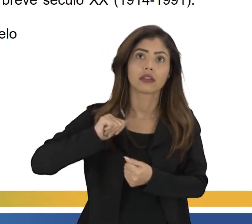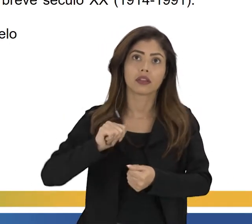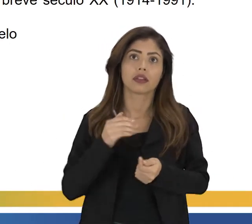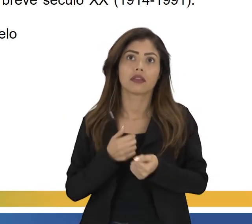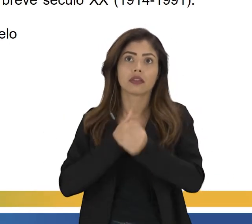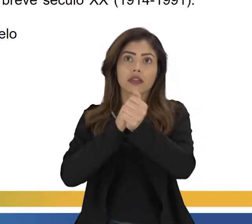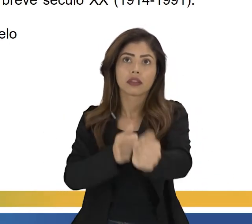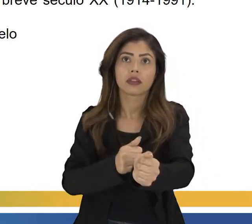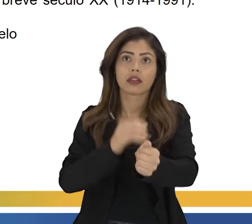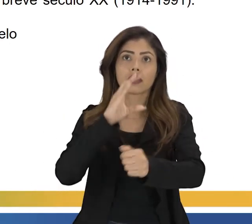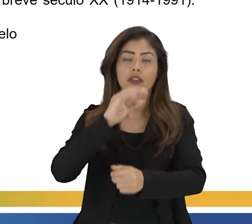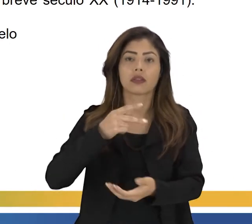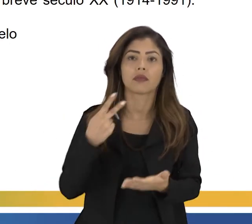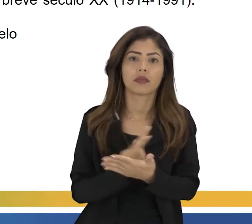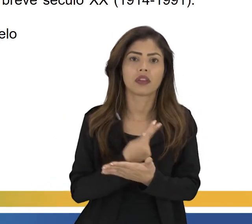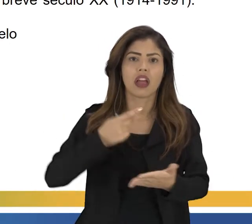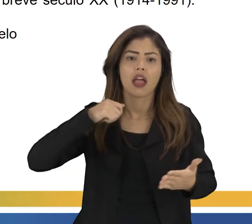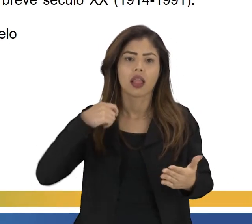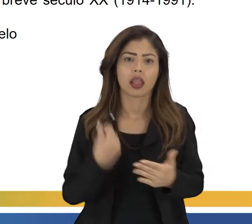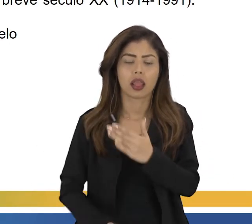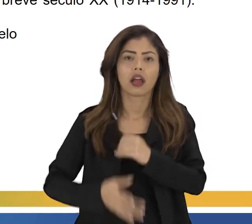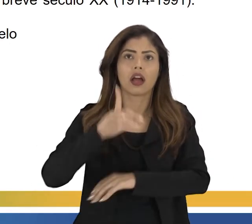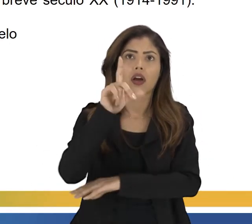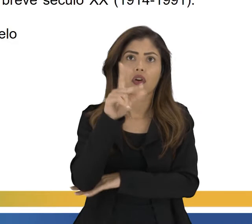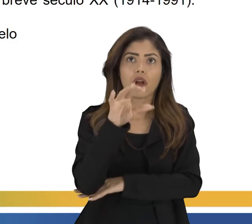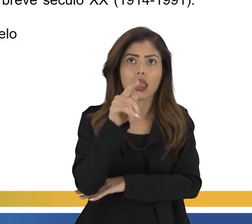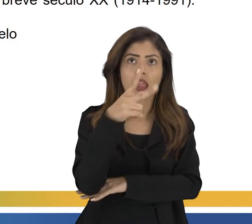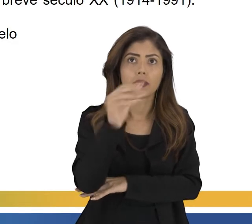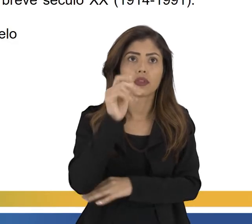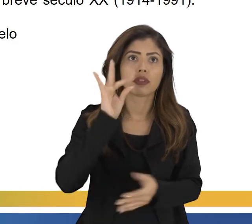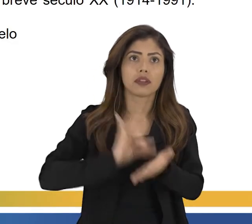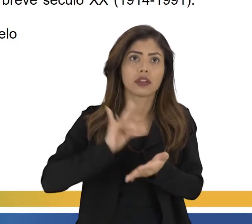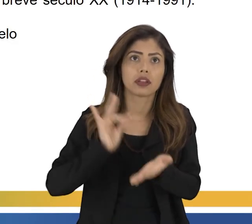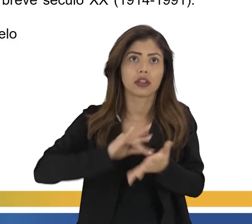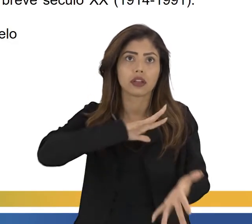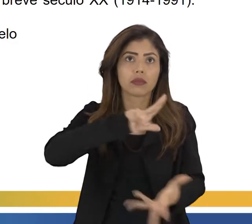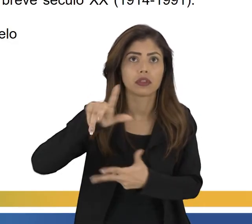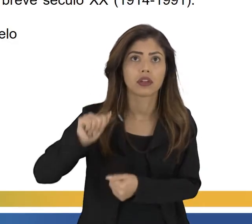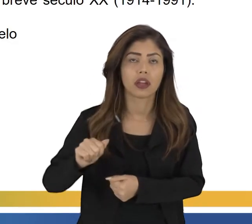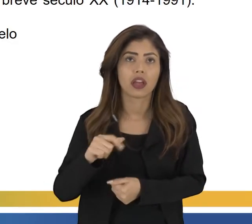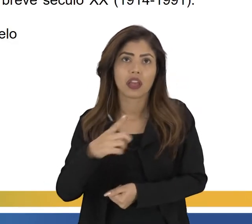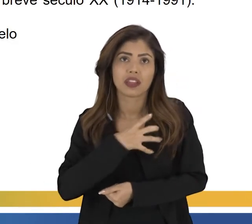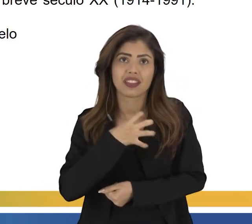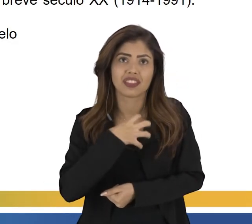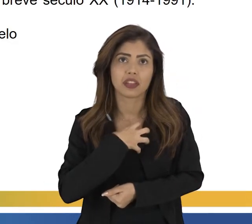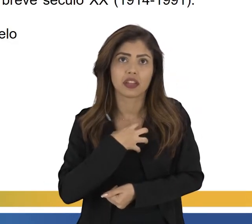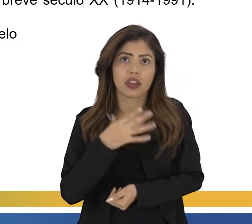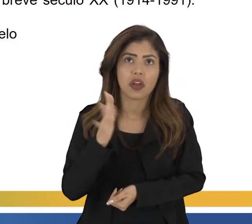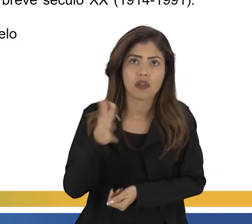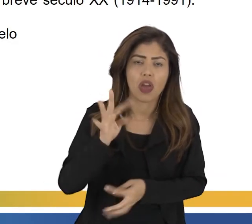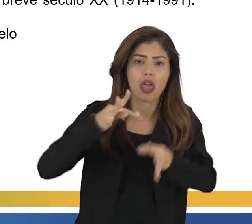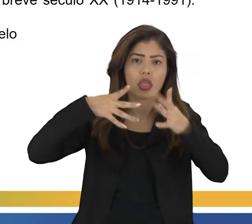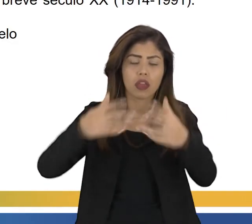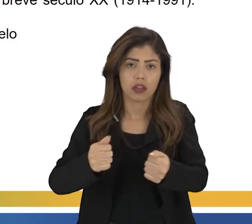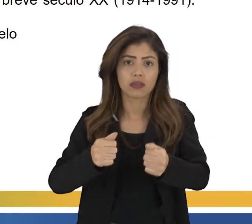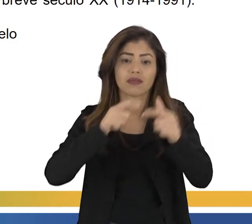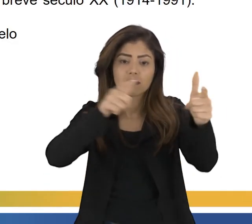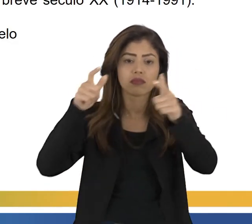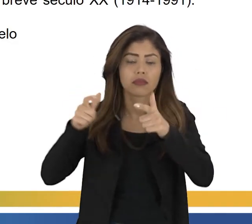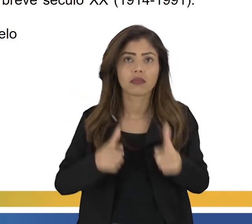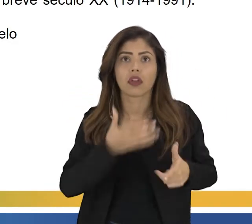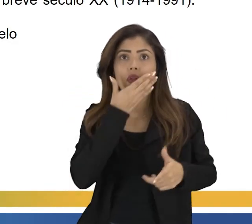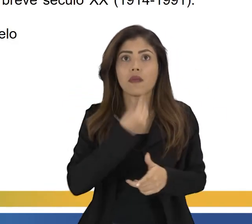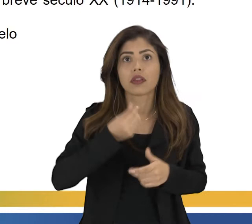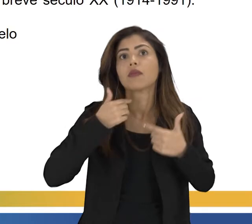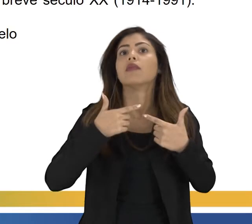foi seguida por um tipo de colapso verdadeiramente mundial, sentido pelo menos em todos os lugares